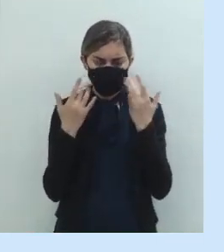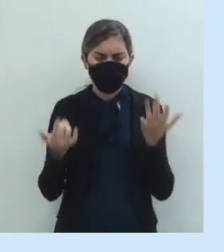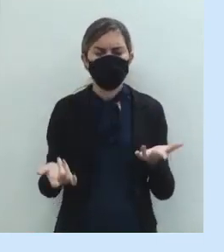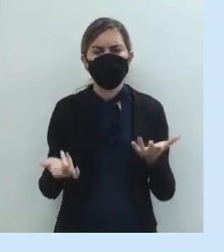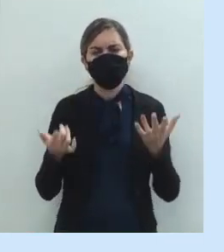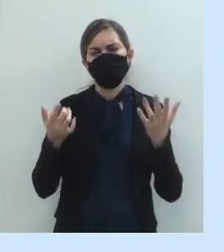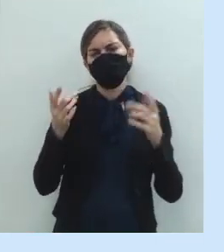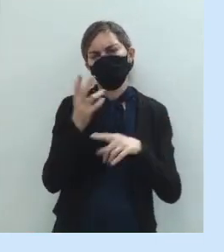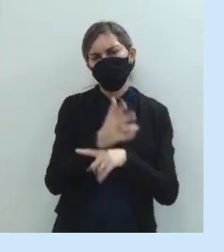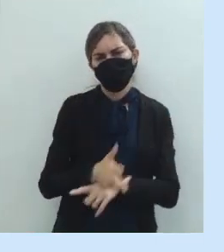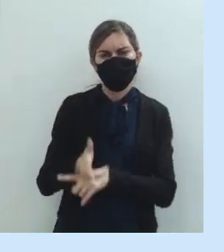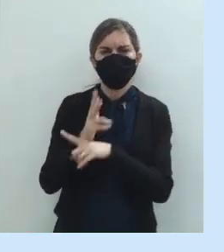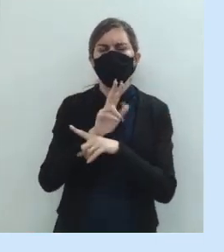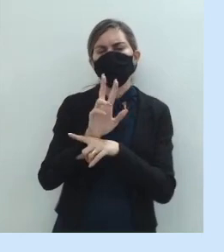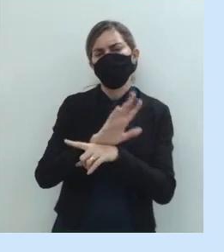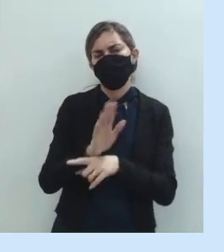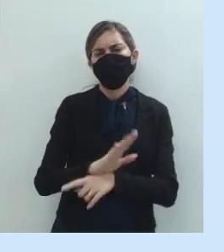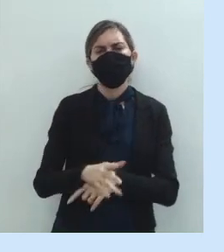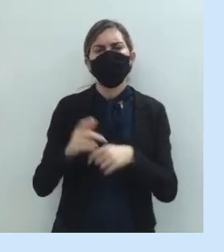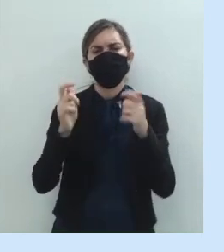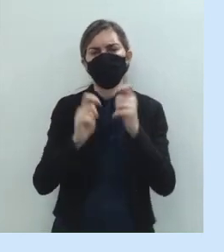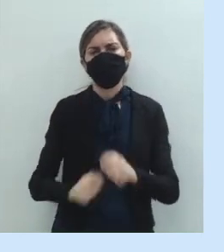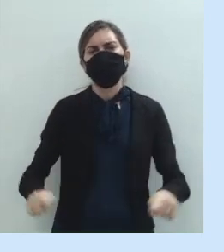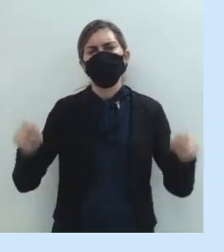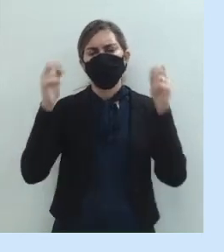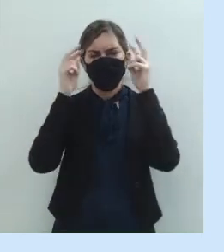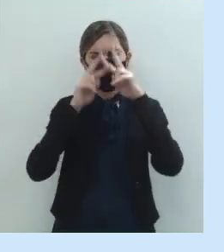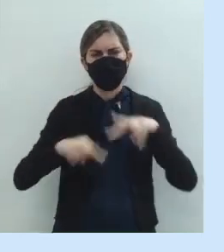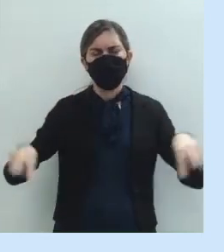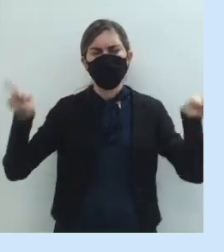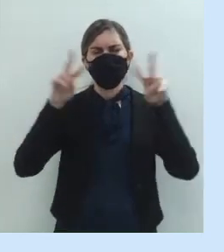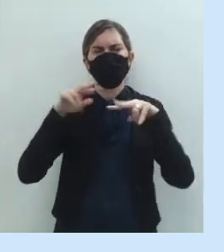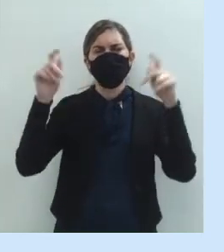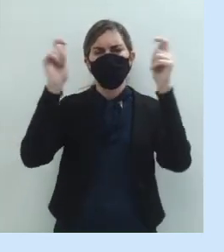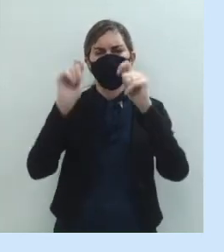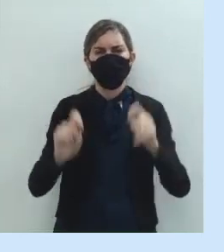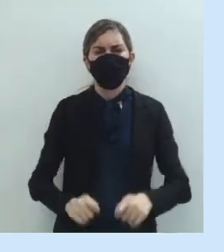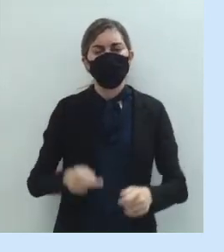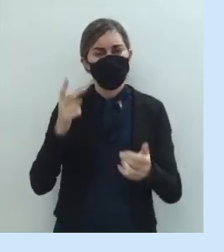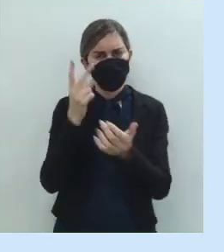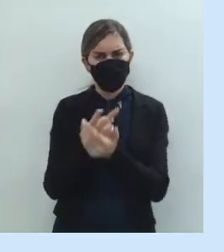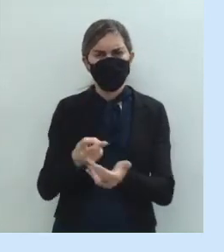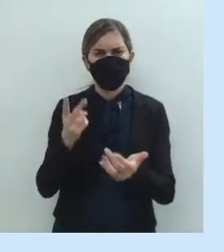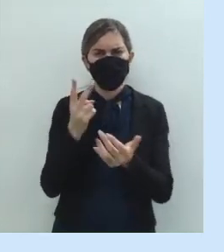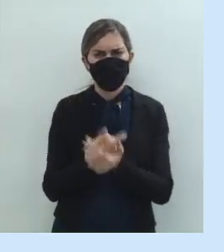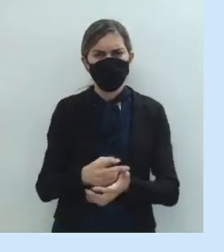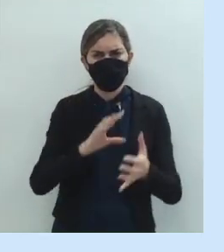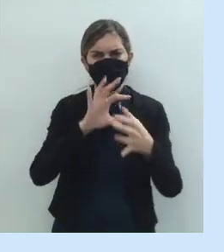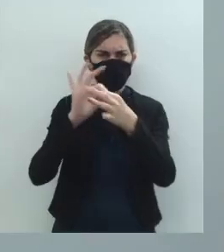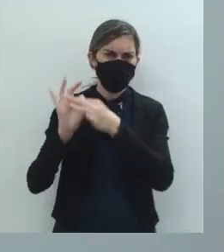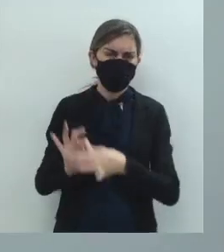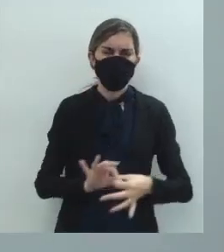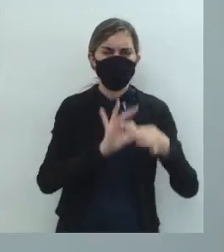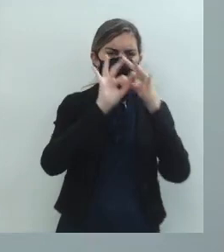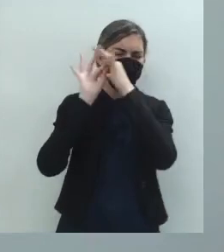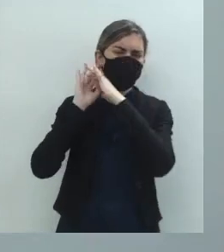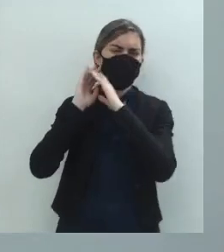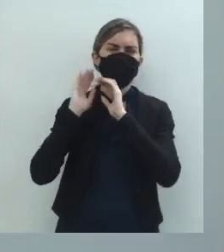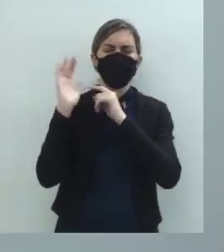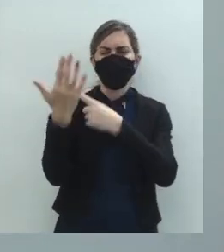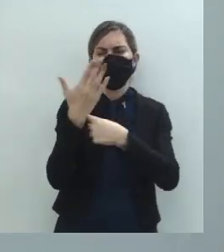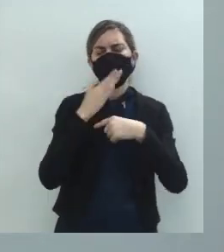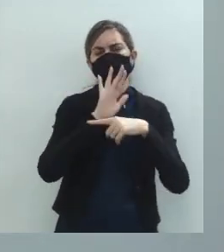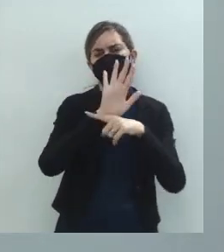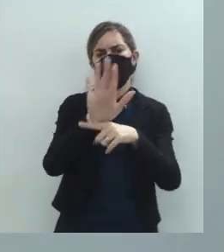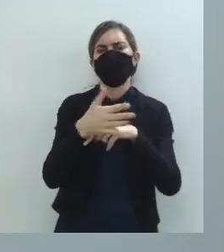no cinema, assim como nas artes visuais. Os nossos artistas, eles estão sempre se unindo e se